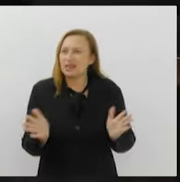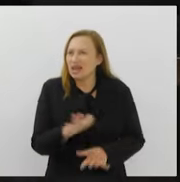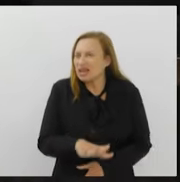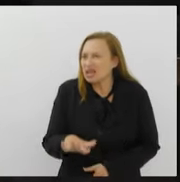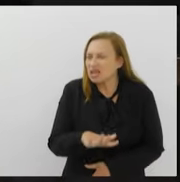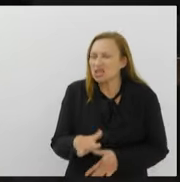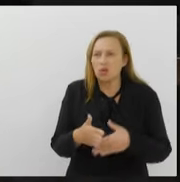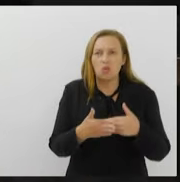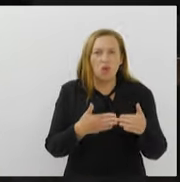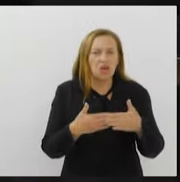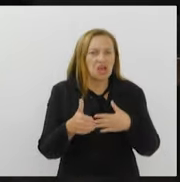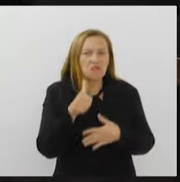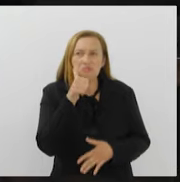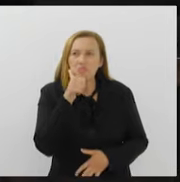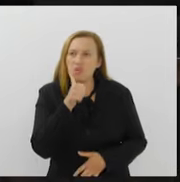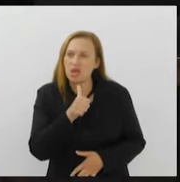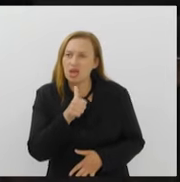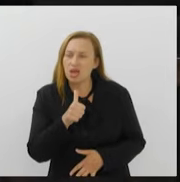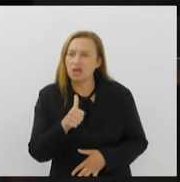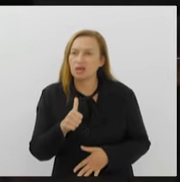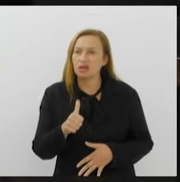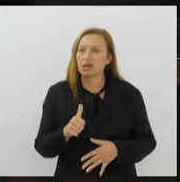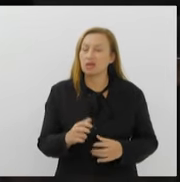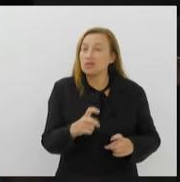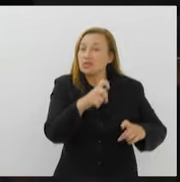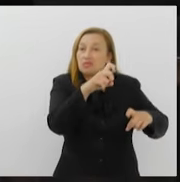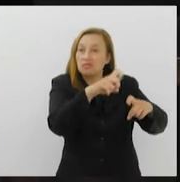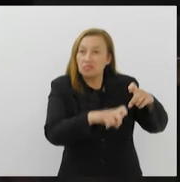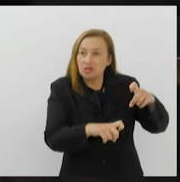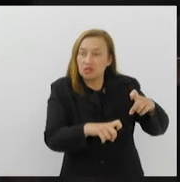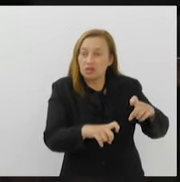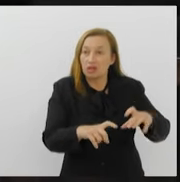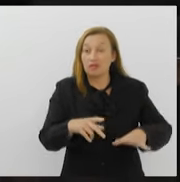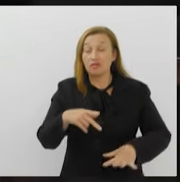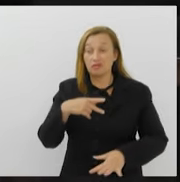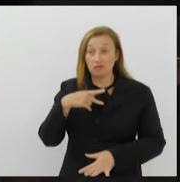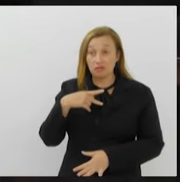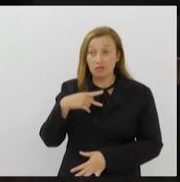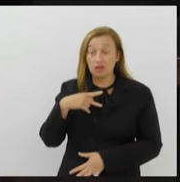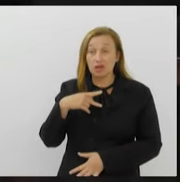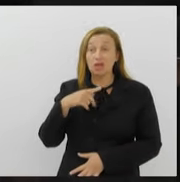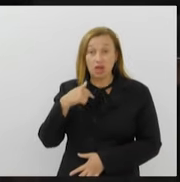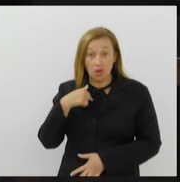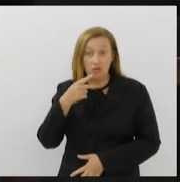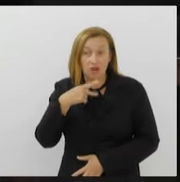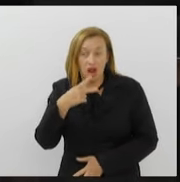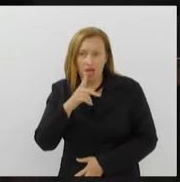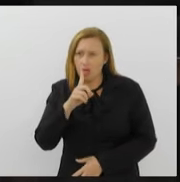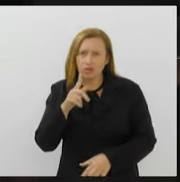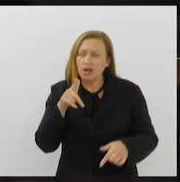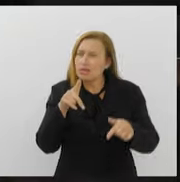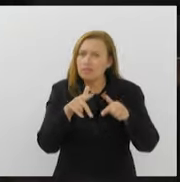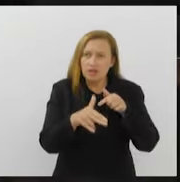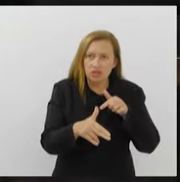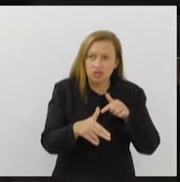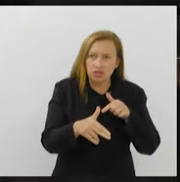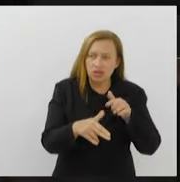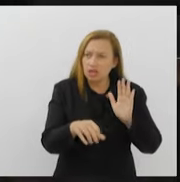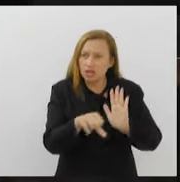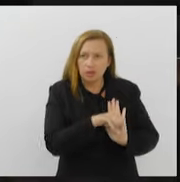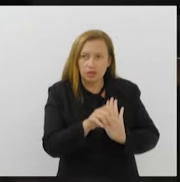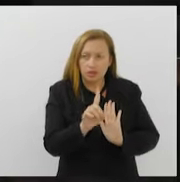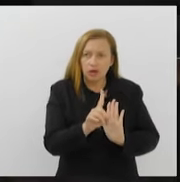mulher for alvo de qualquer situação como esta, dita por mim, ela não será impedida e não será criminalizada. A